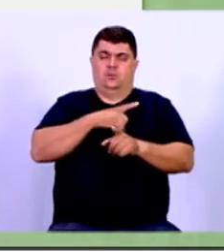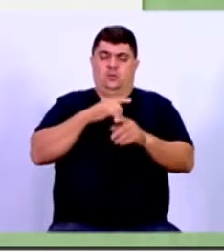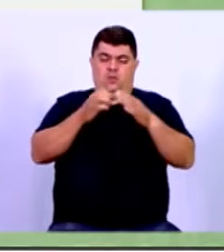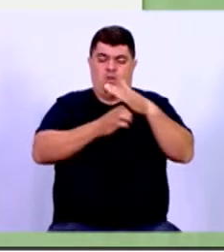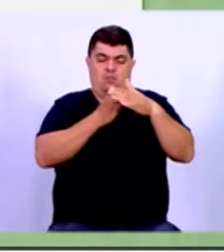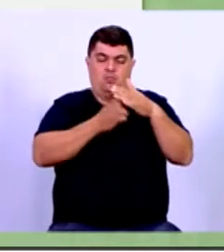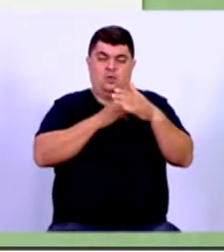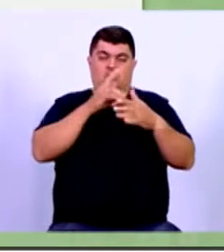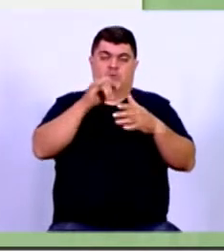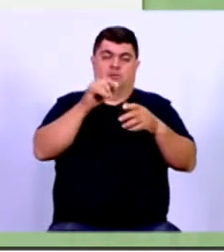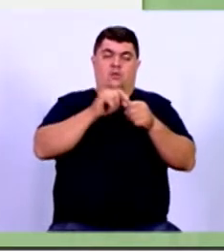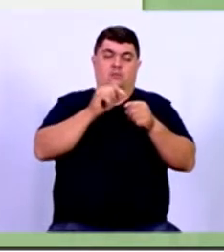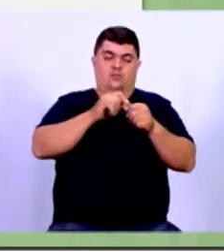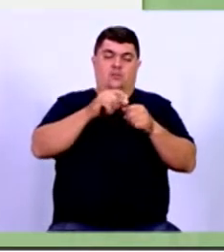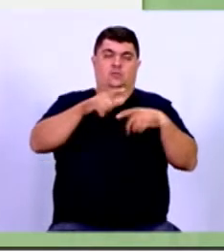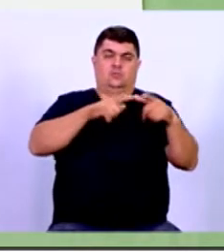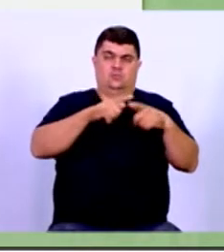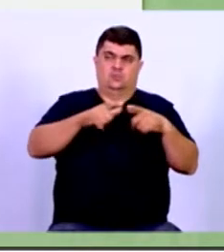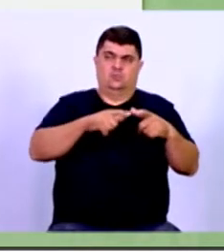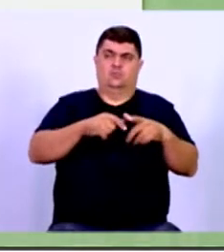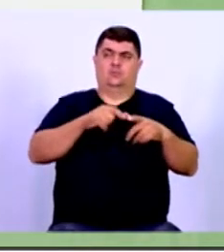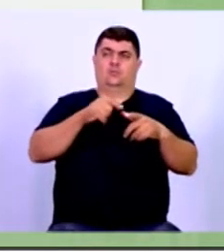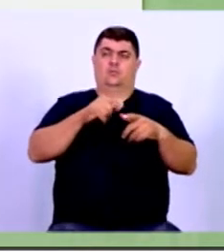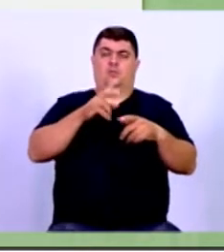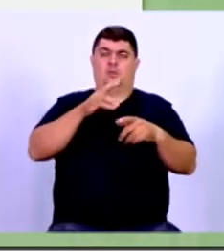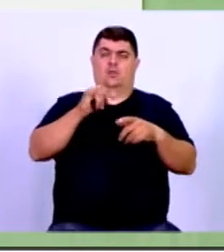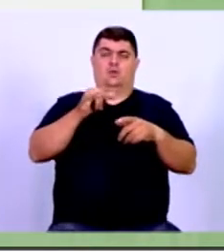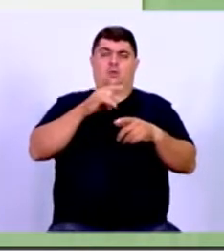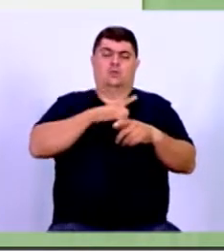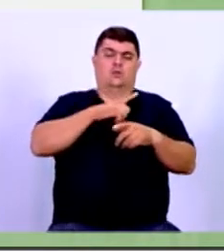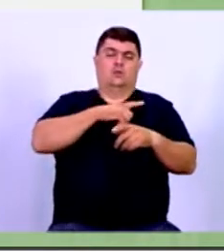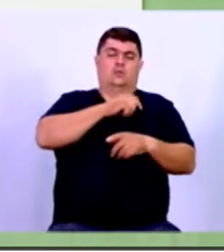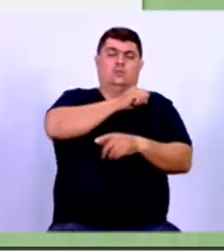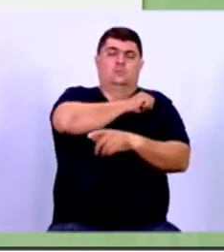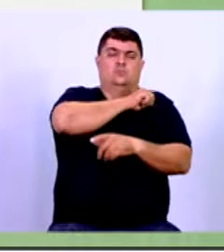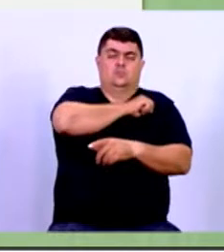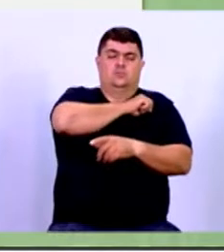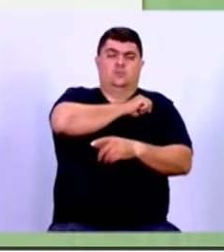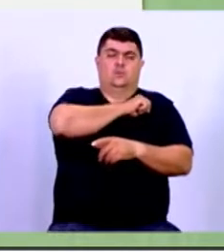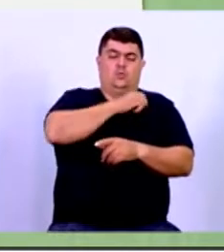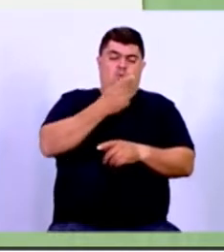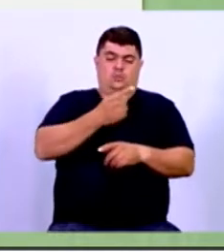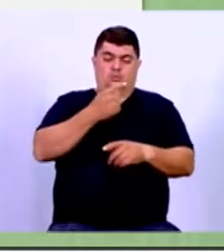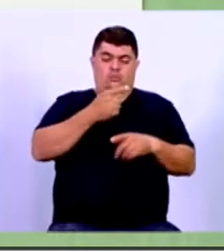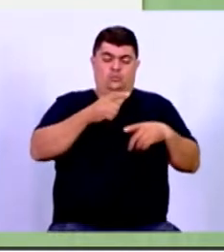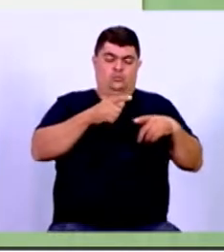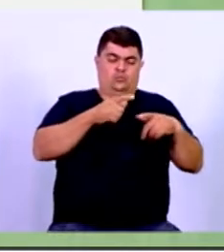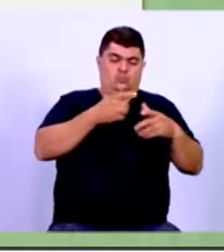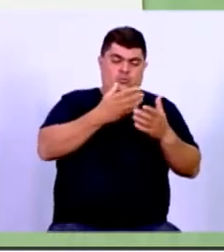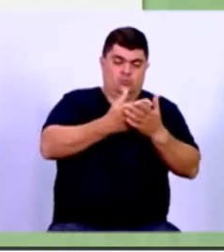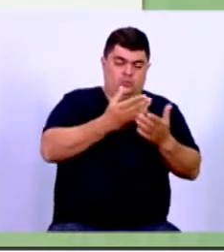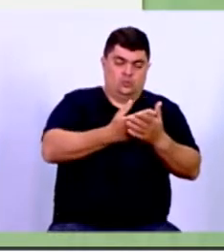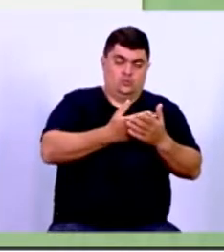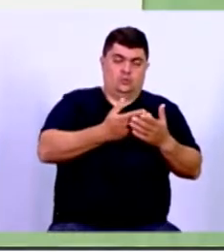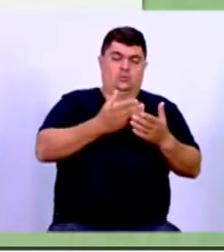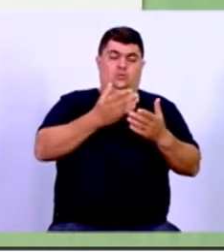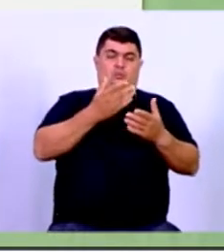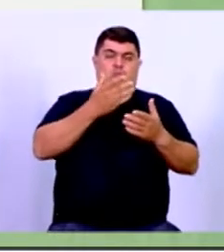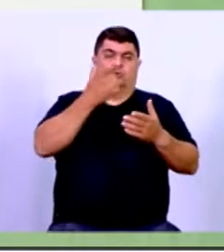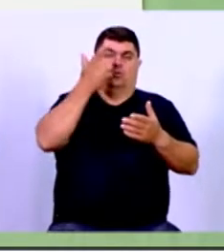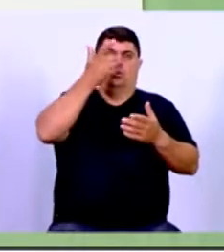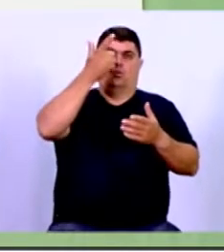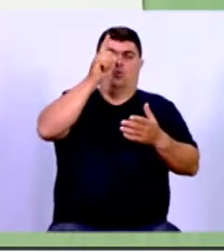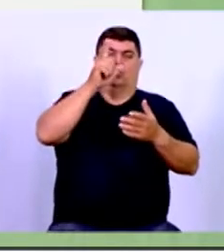é onde o aluno vai realizar o estágio, aqui onde o aluno estuda, aqui onde ele vai realizar o estágio. E,